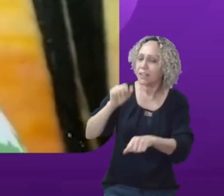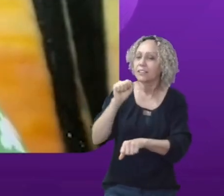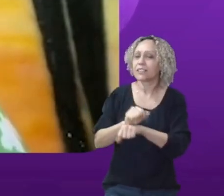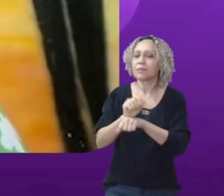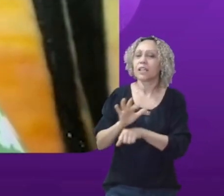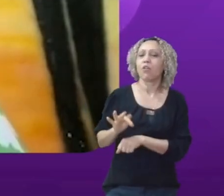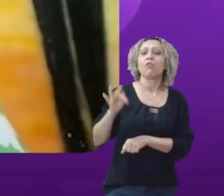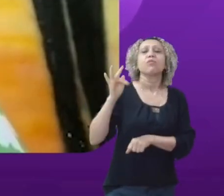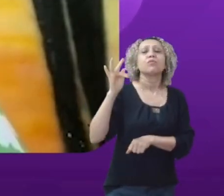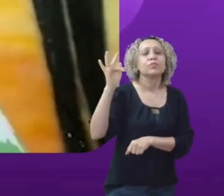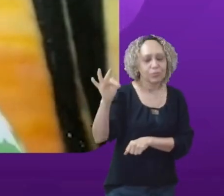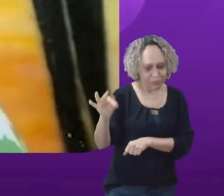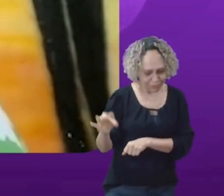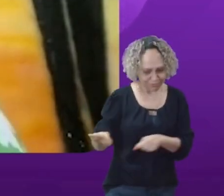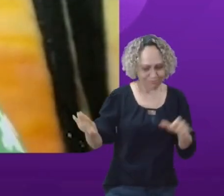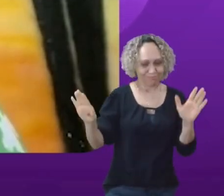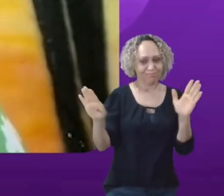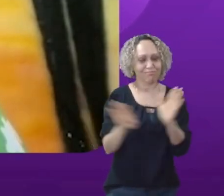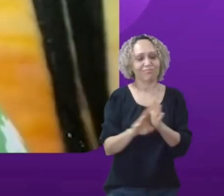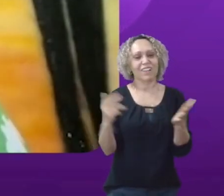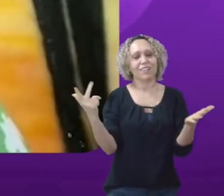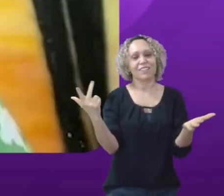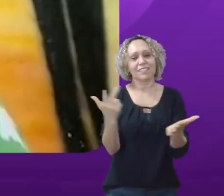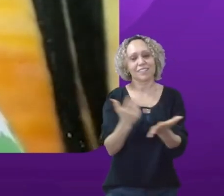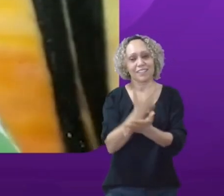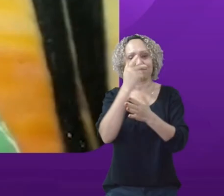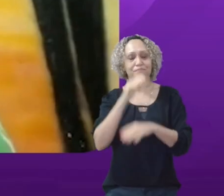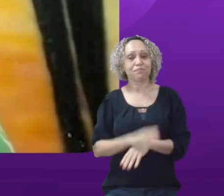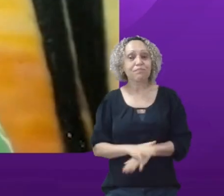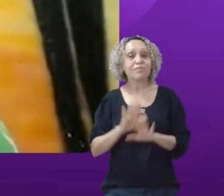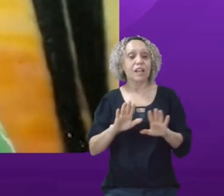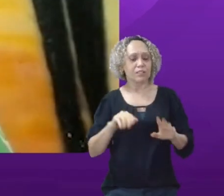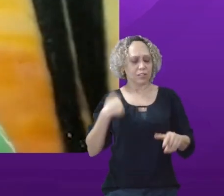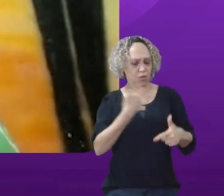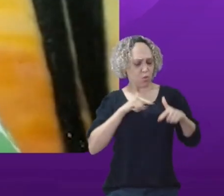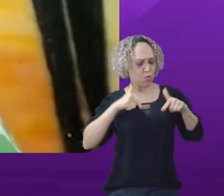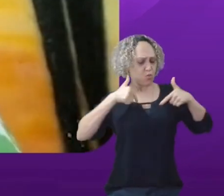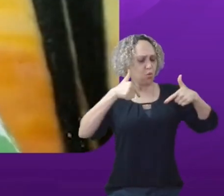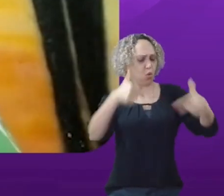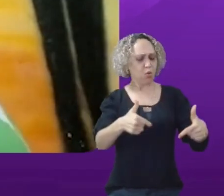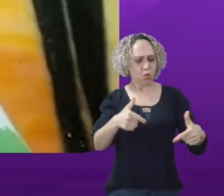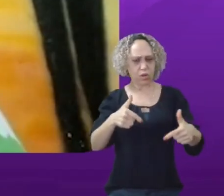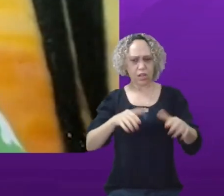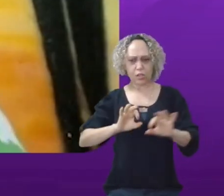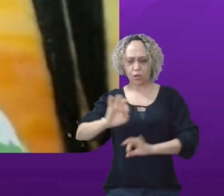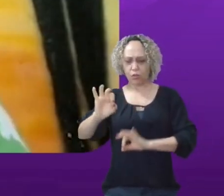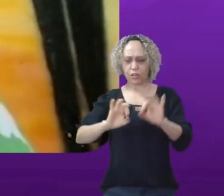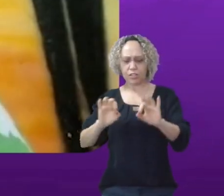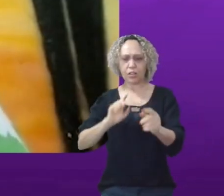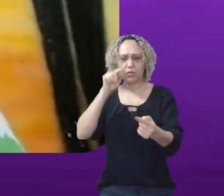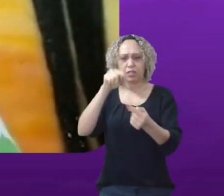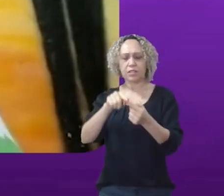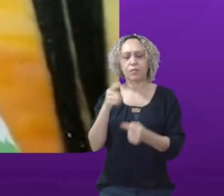É só com luta e organização que a gente vai conseguir a transformação. E a união